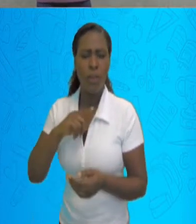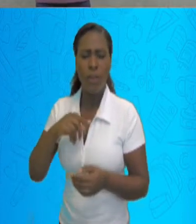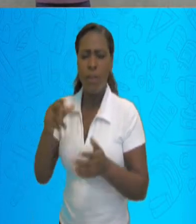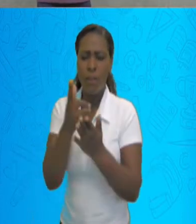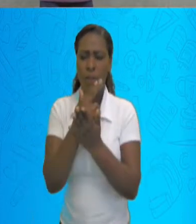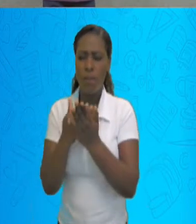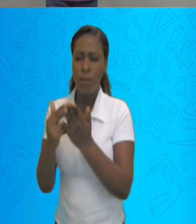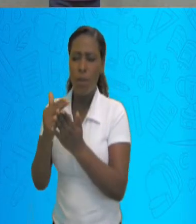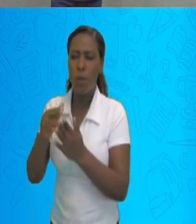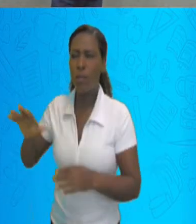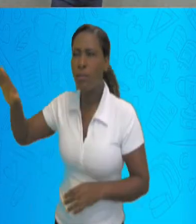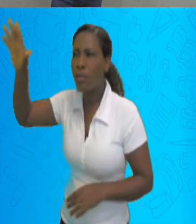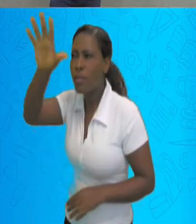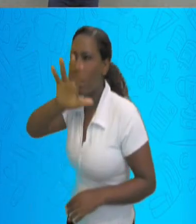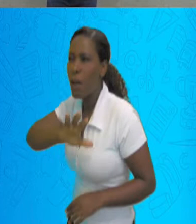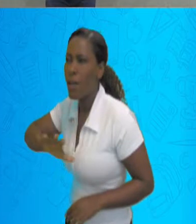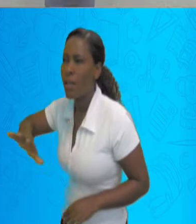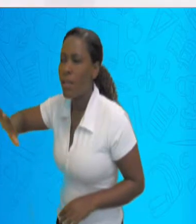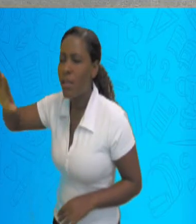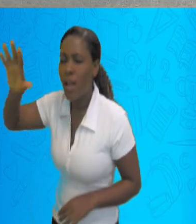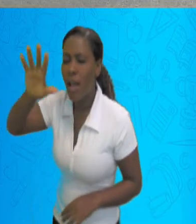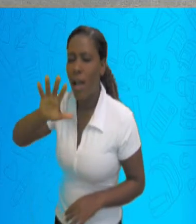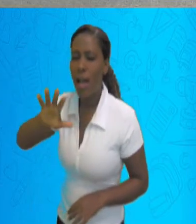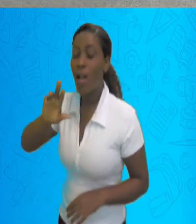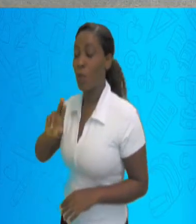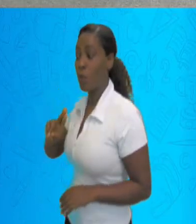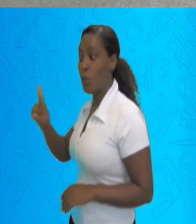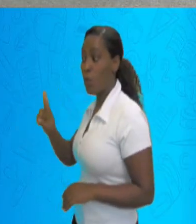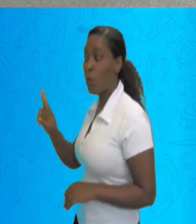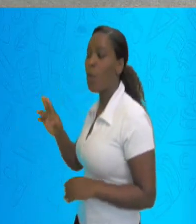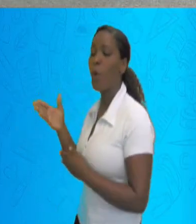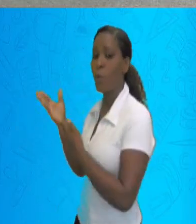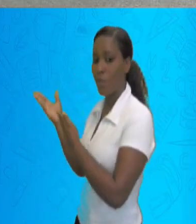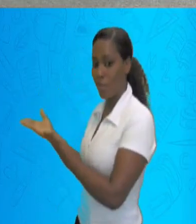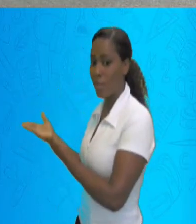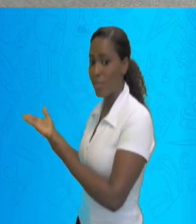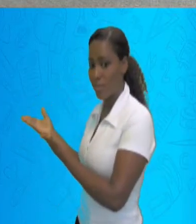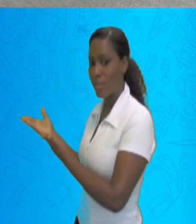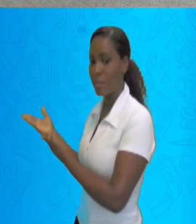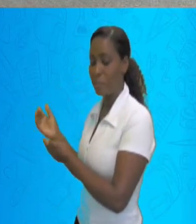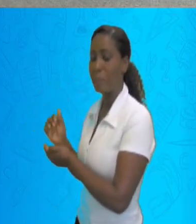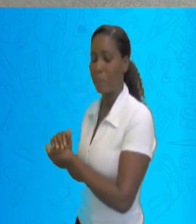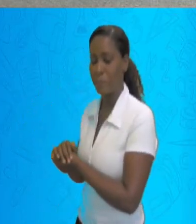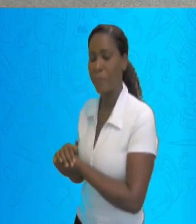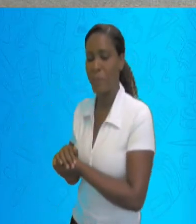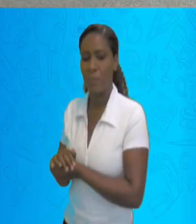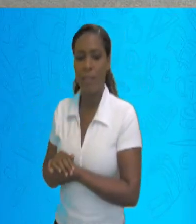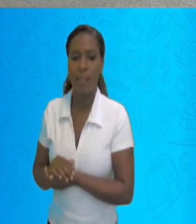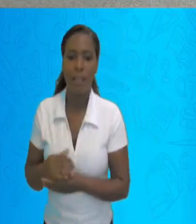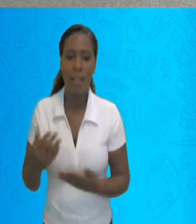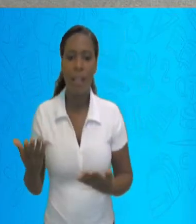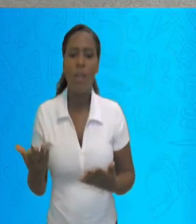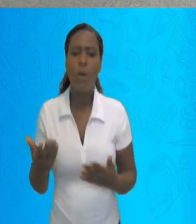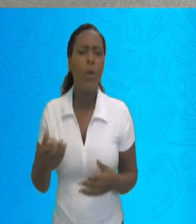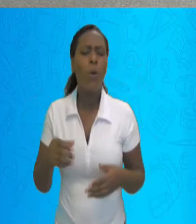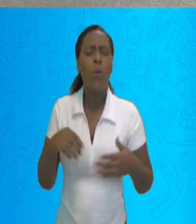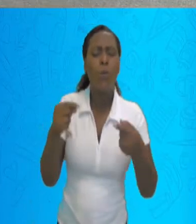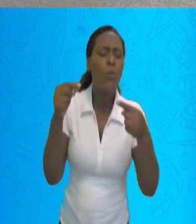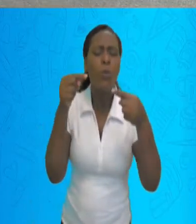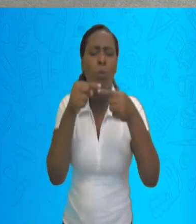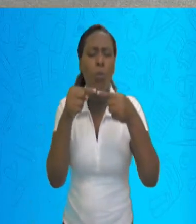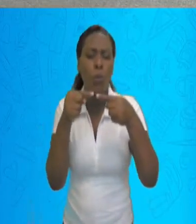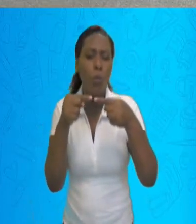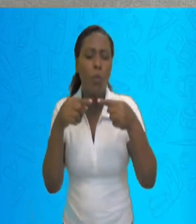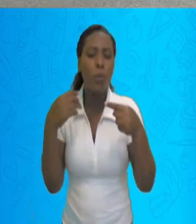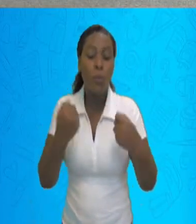espaciais que nós construímos a partir de uma base de polígonos. Vamos olhar aqui quais são os elementos obrigatórios